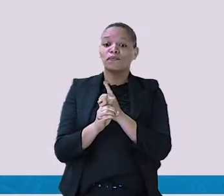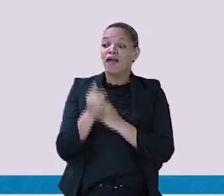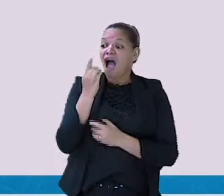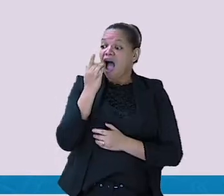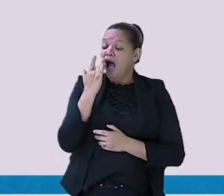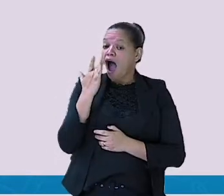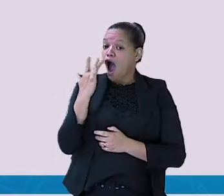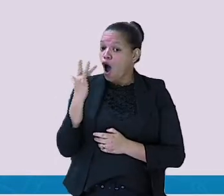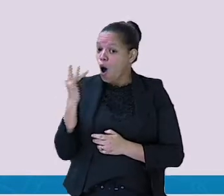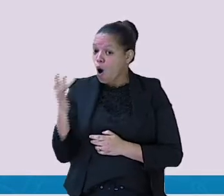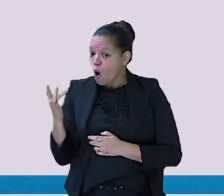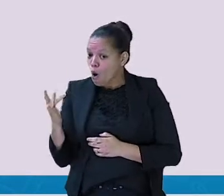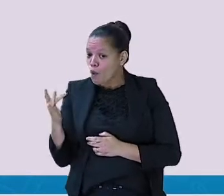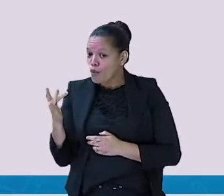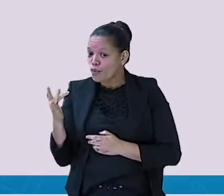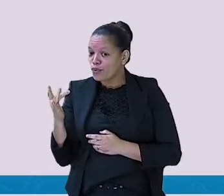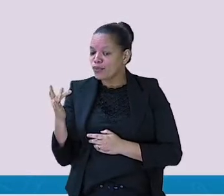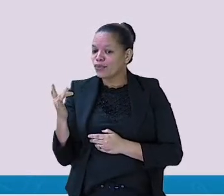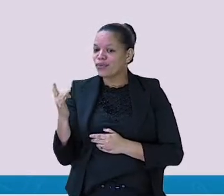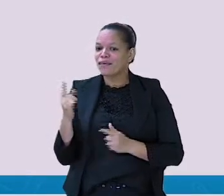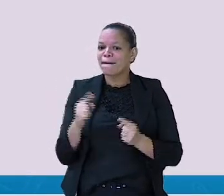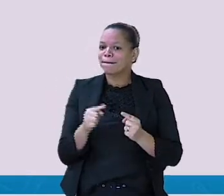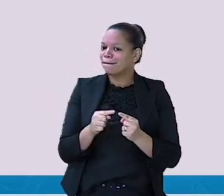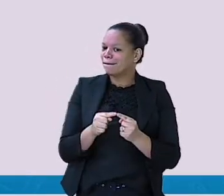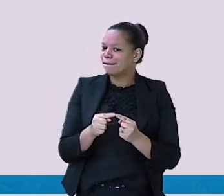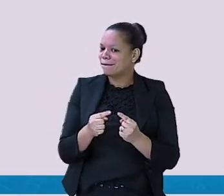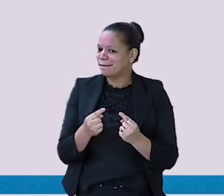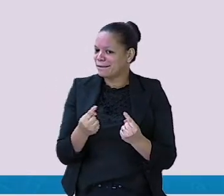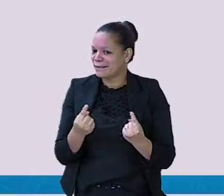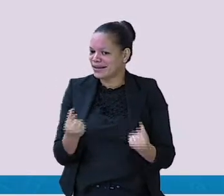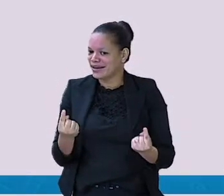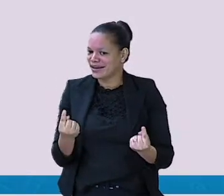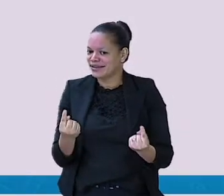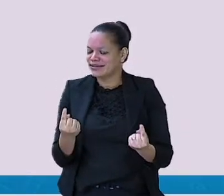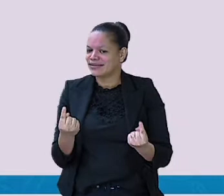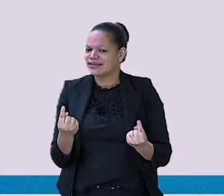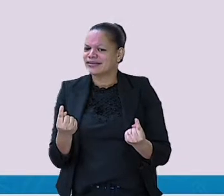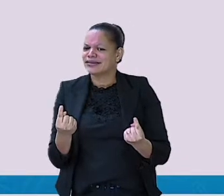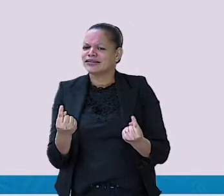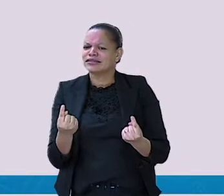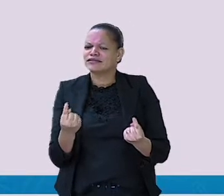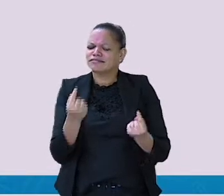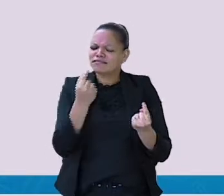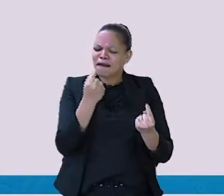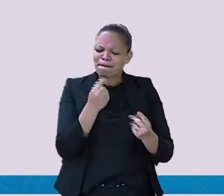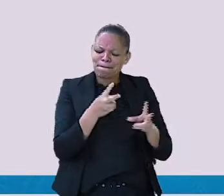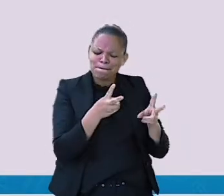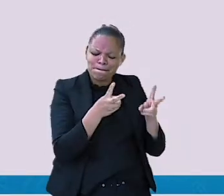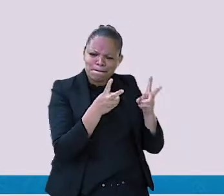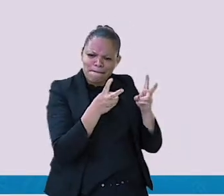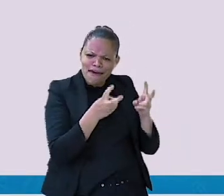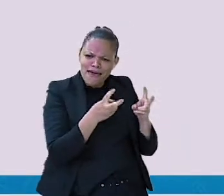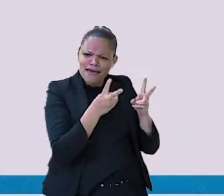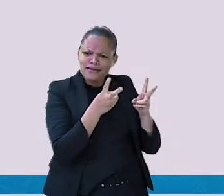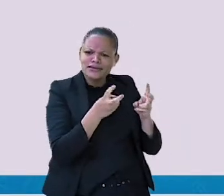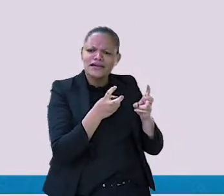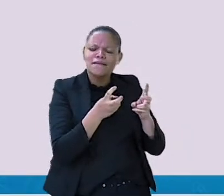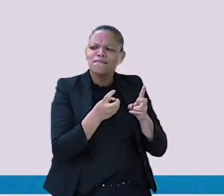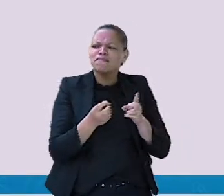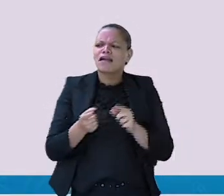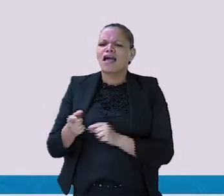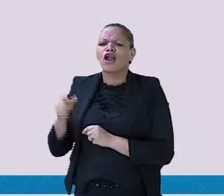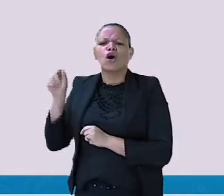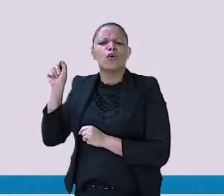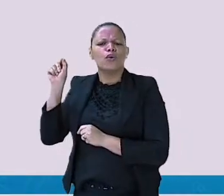parte litoral ali, eles ainda não encontraram o ouro, do ciclo do ouro, por aqui, a administração portuguesa, então, optou